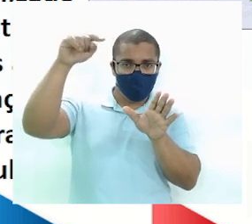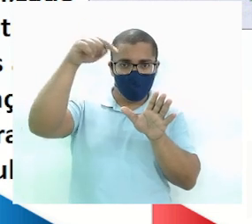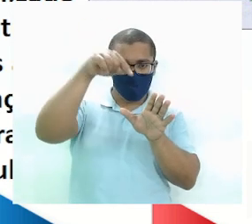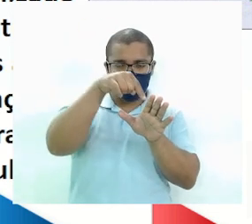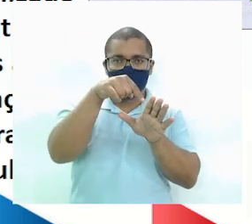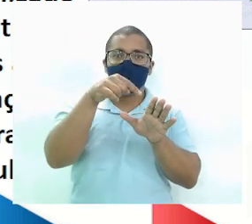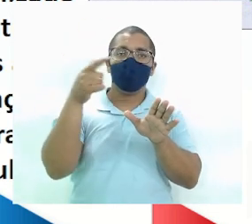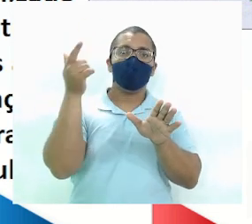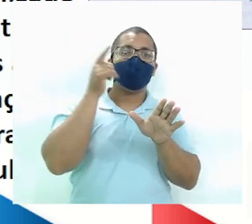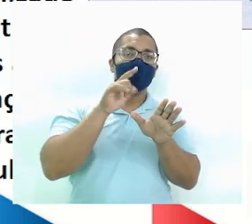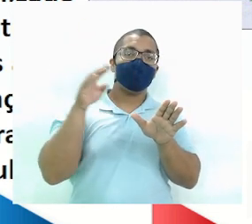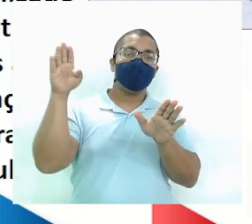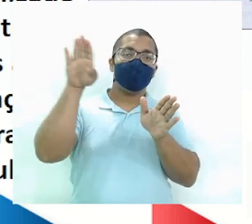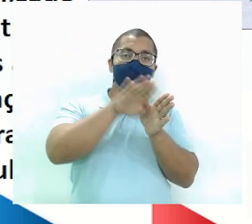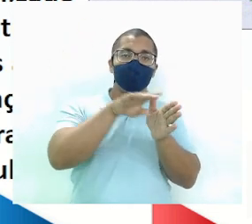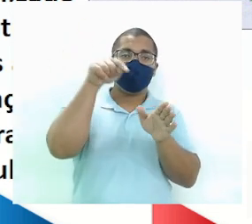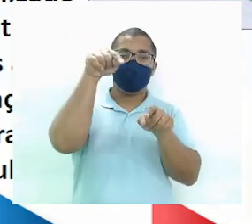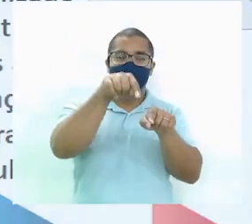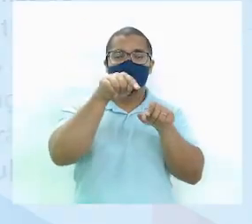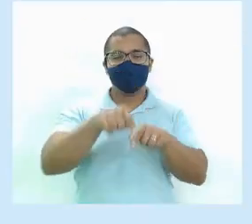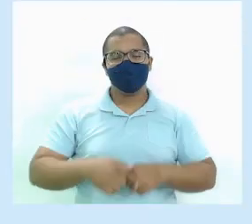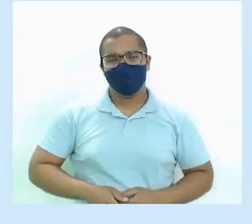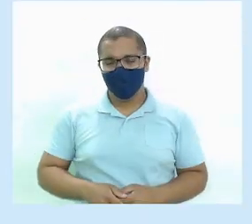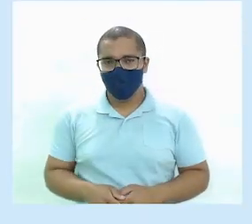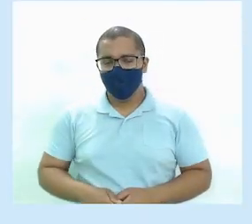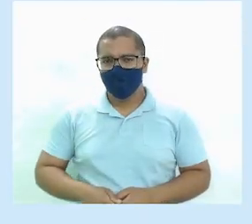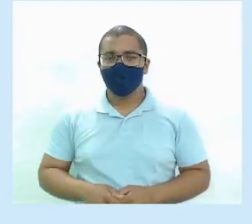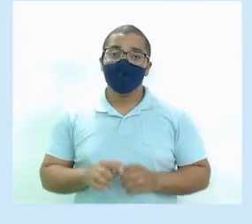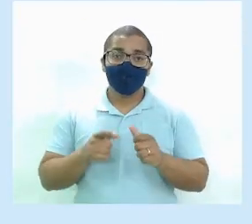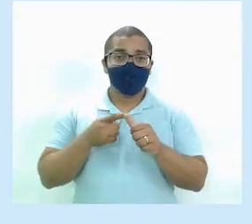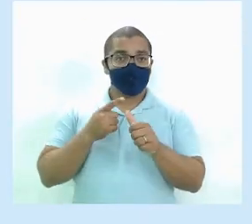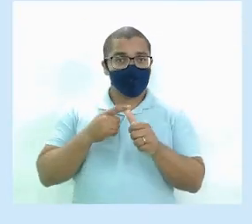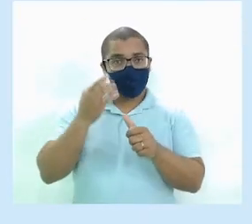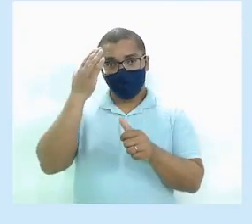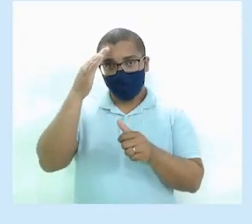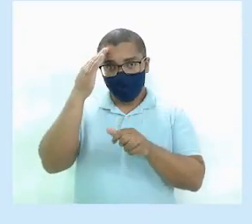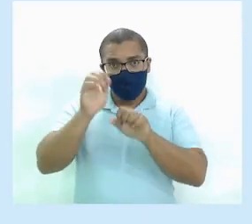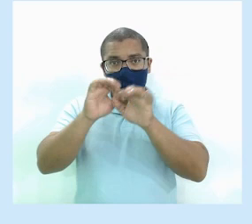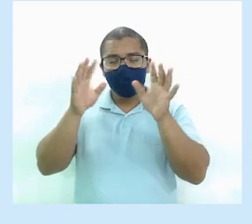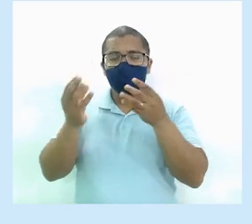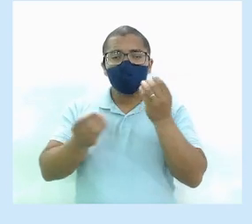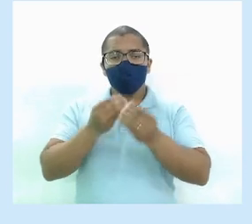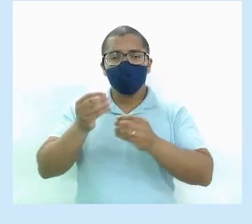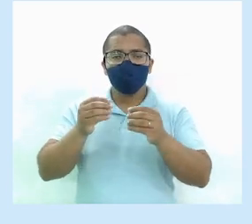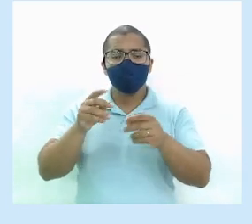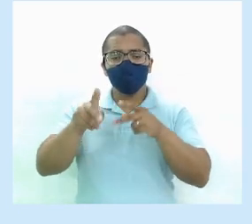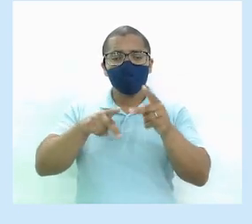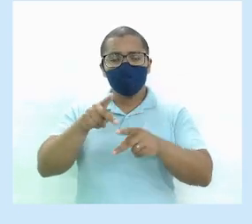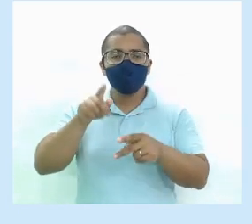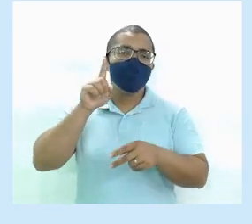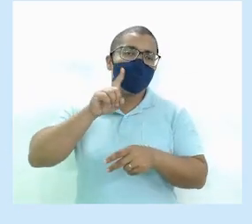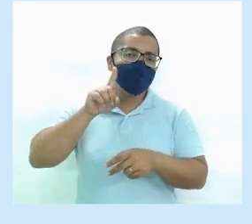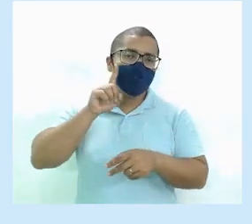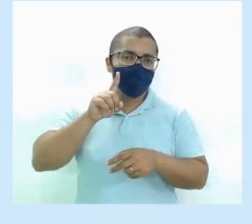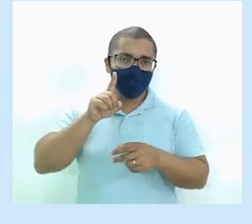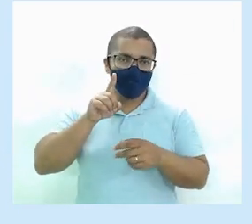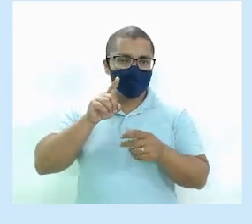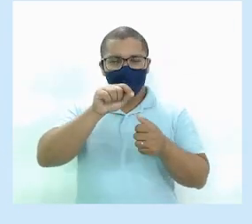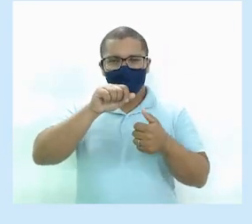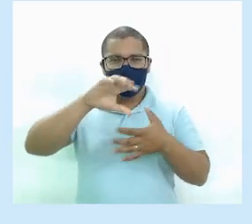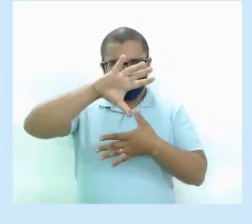América. Então, primeiro a gente vai ver aí como é que é essa questão dos nomes americanos, né, de